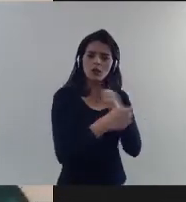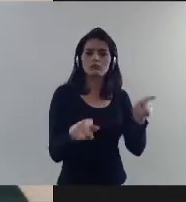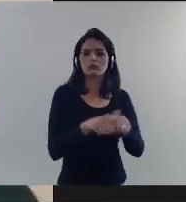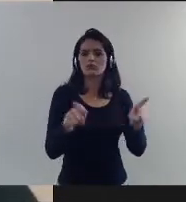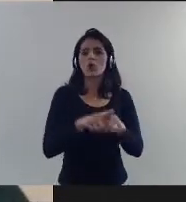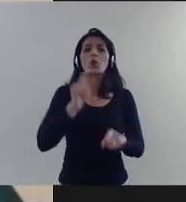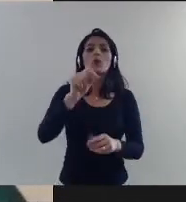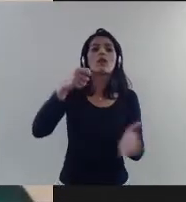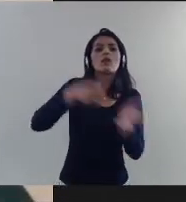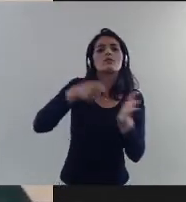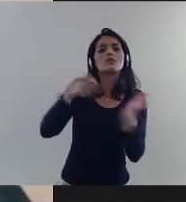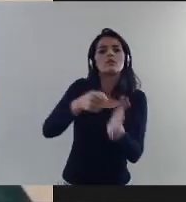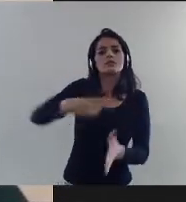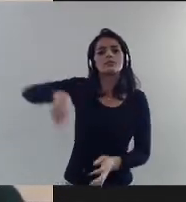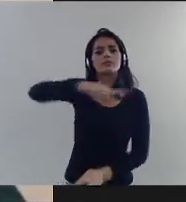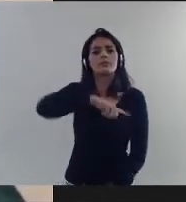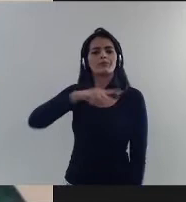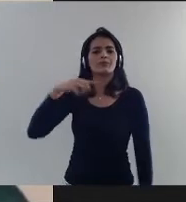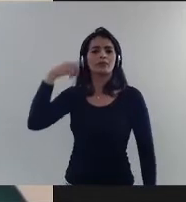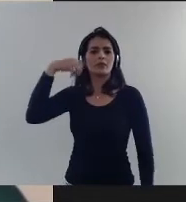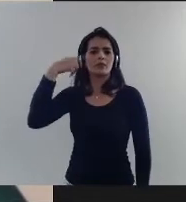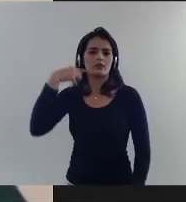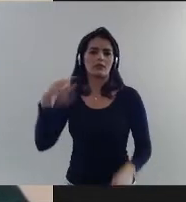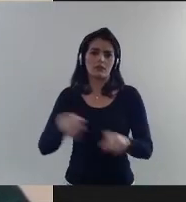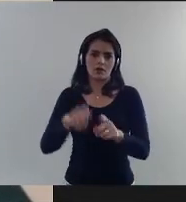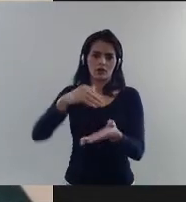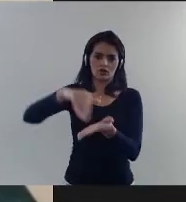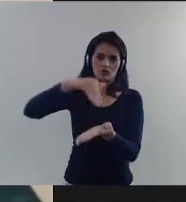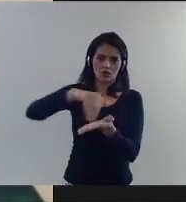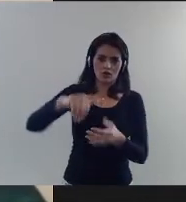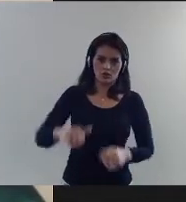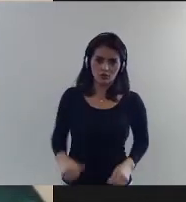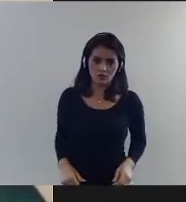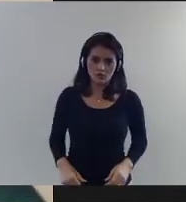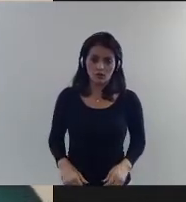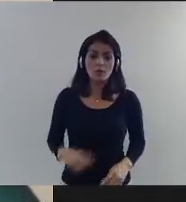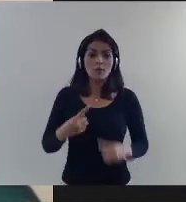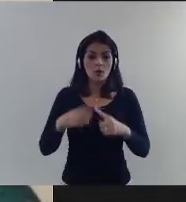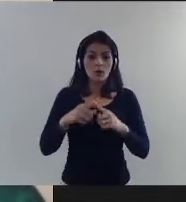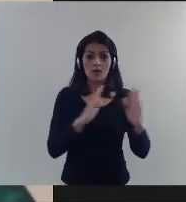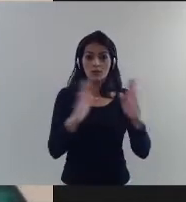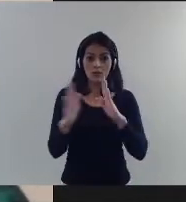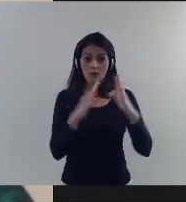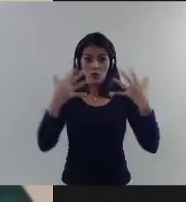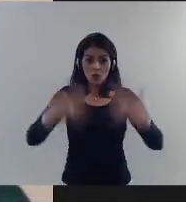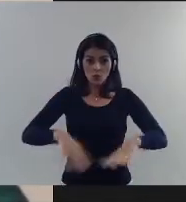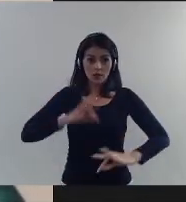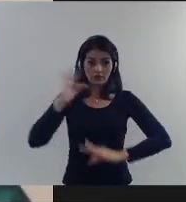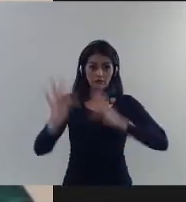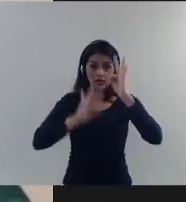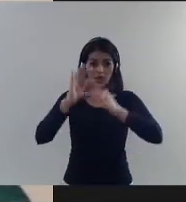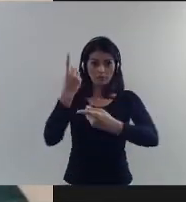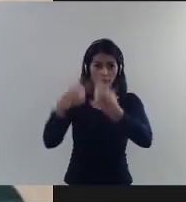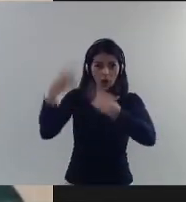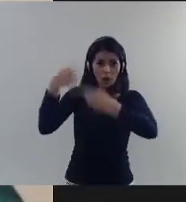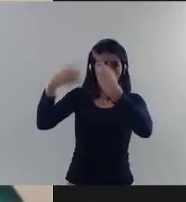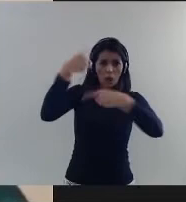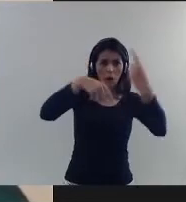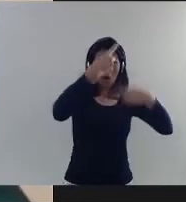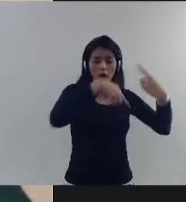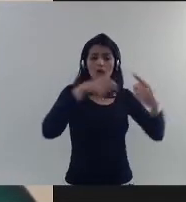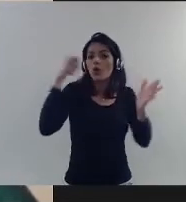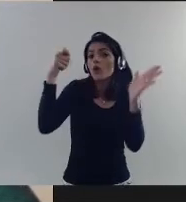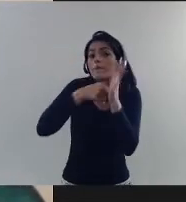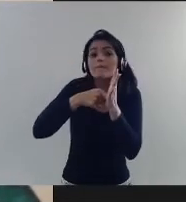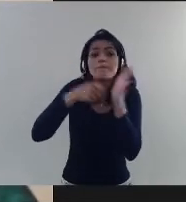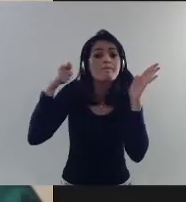se exige dos advogados e dos escritórios de advocacia nesse avanço tecnológico que foi